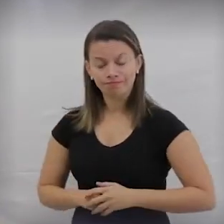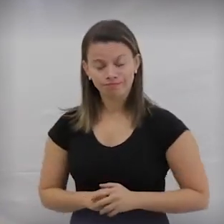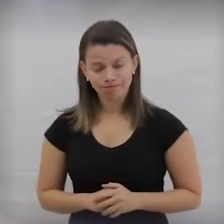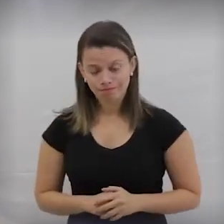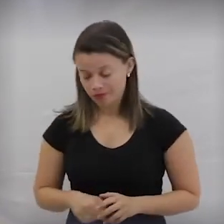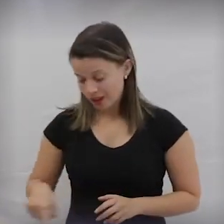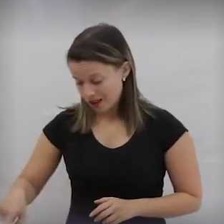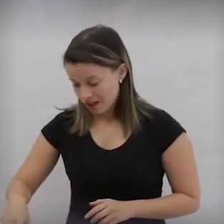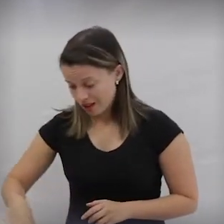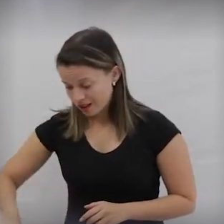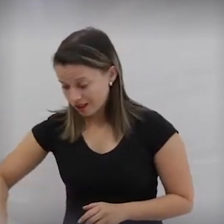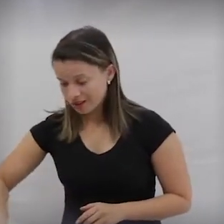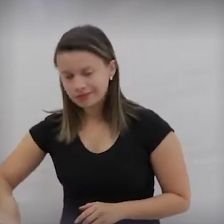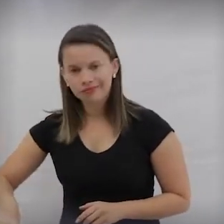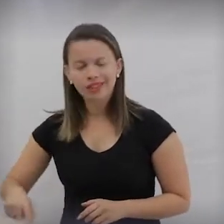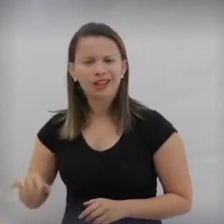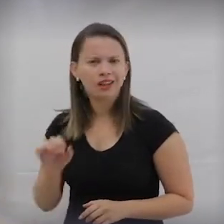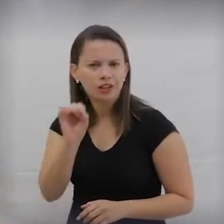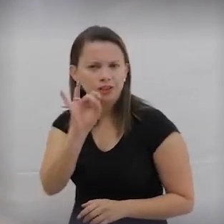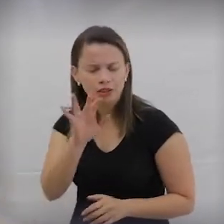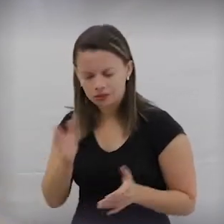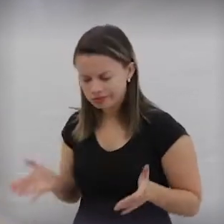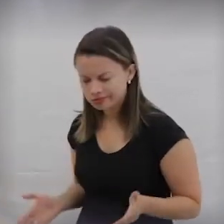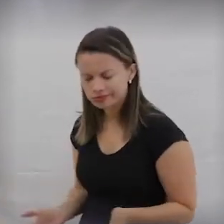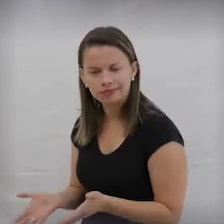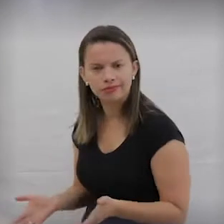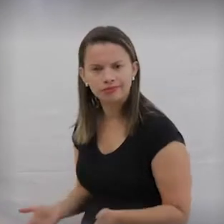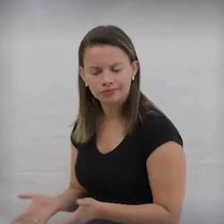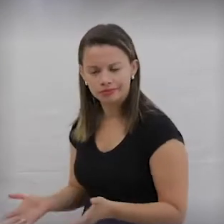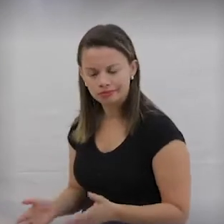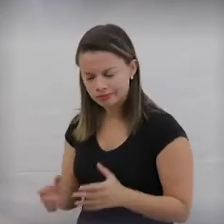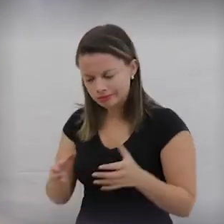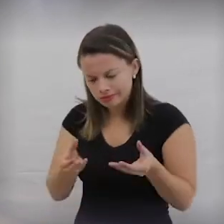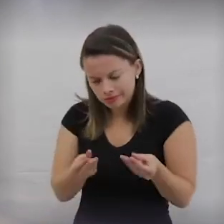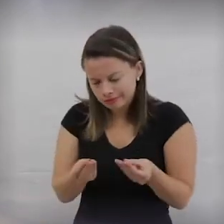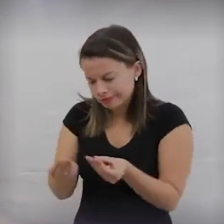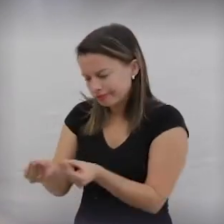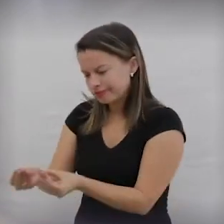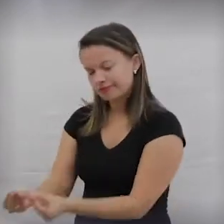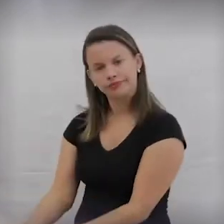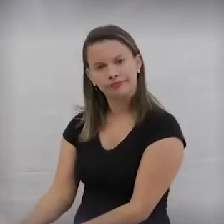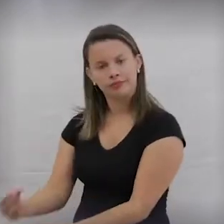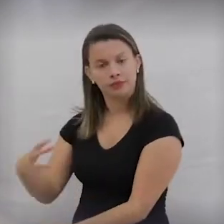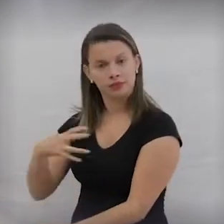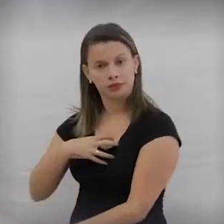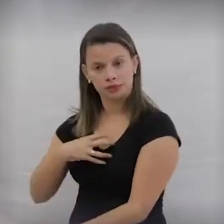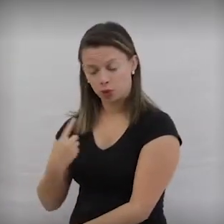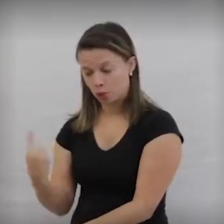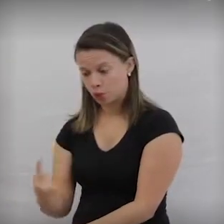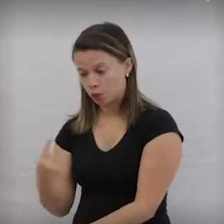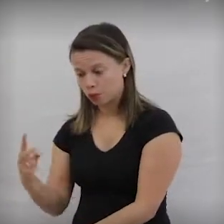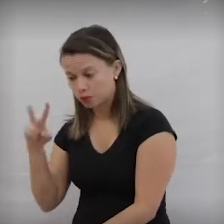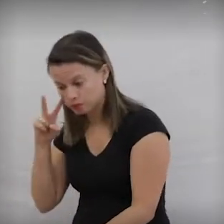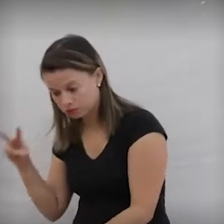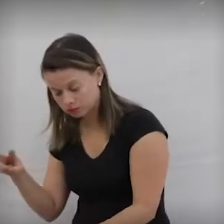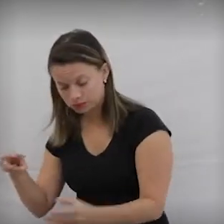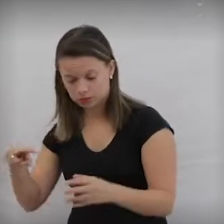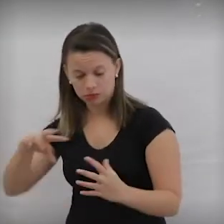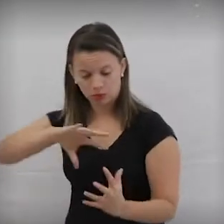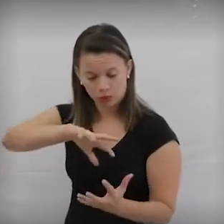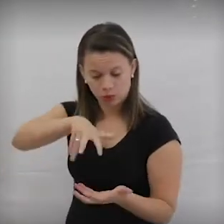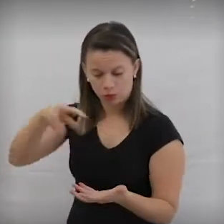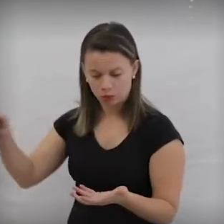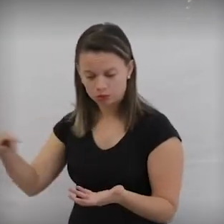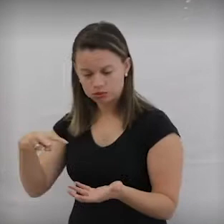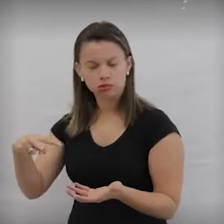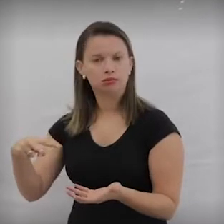traduzir isso em estímulos de que ela precisa receber uma única forma de ver o mundo, que é